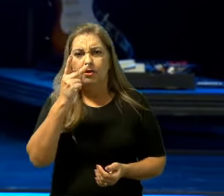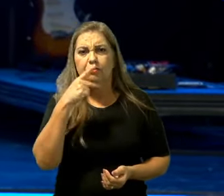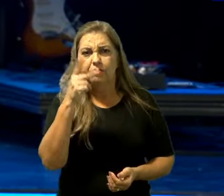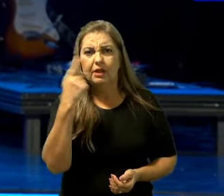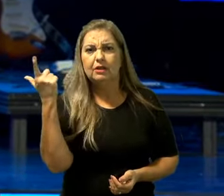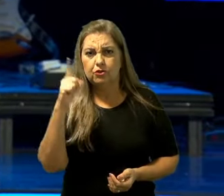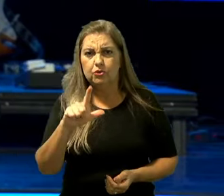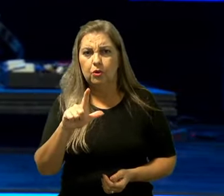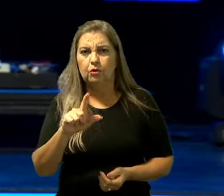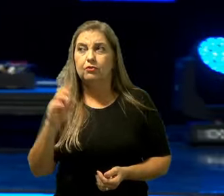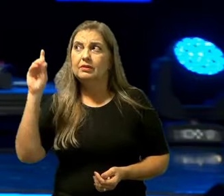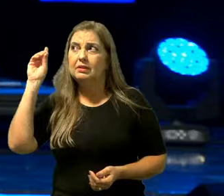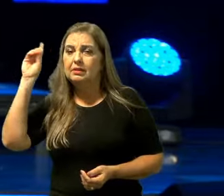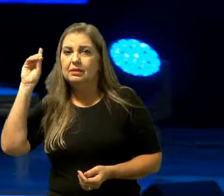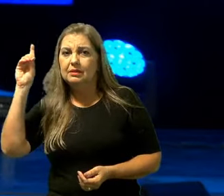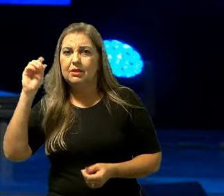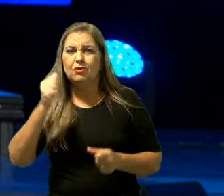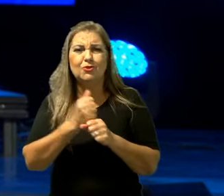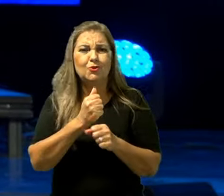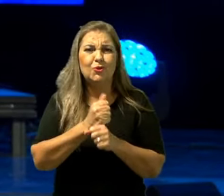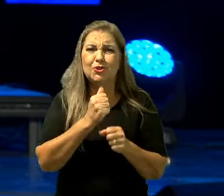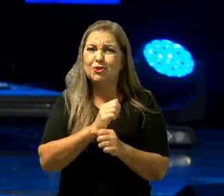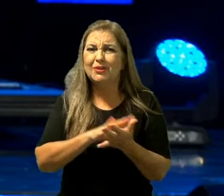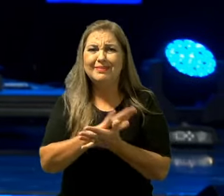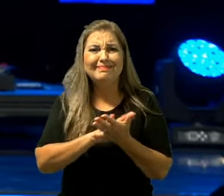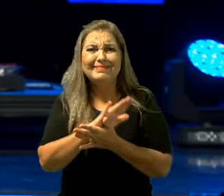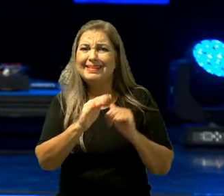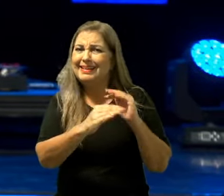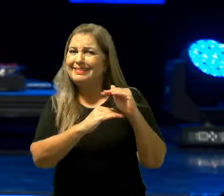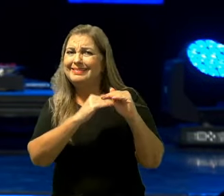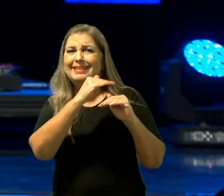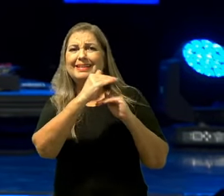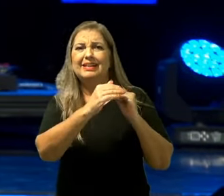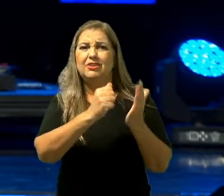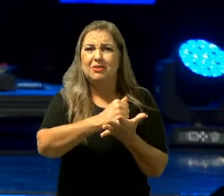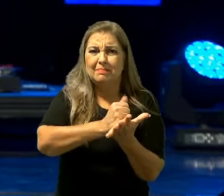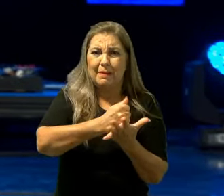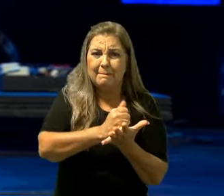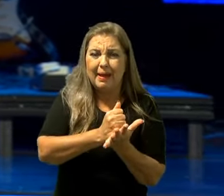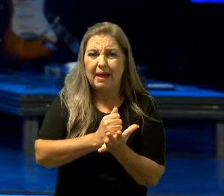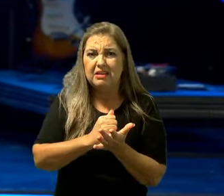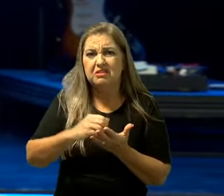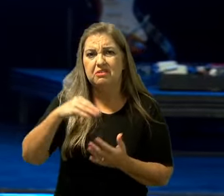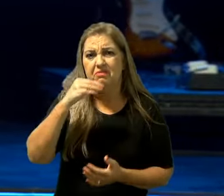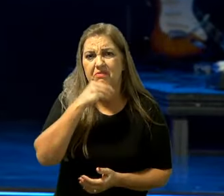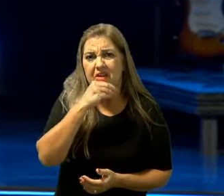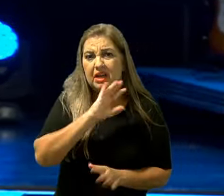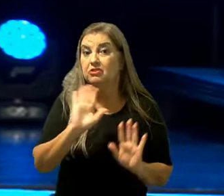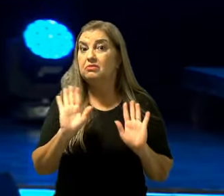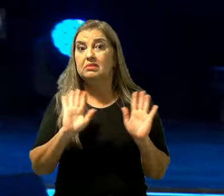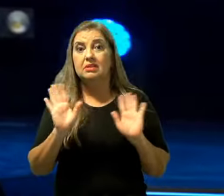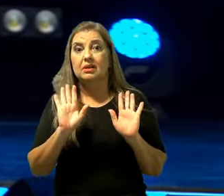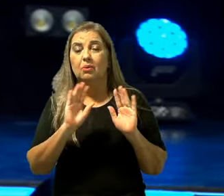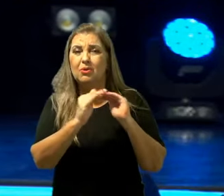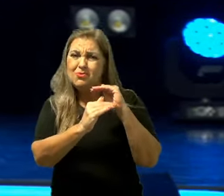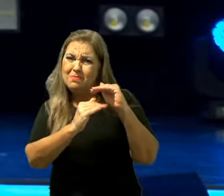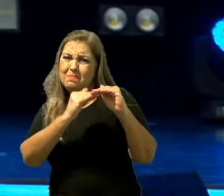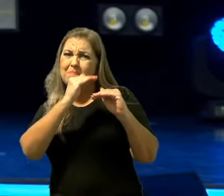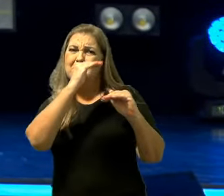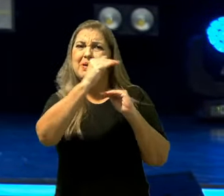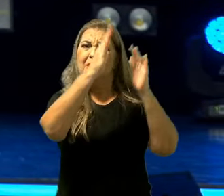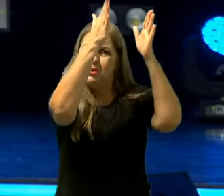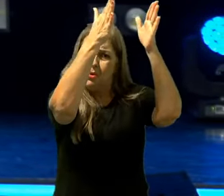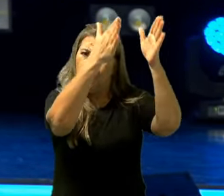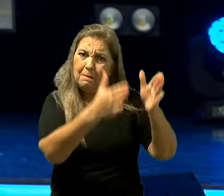novo. Deus não constrói nada grande em cima de estrutura frágil. Quanto maior é a altura de um prédio,